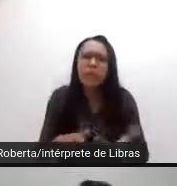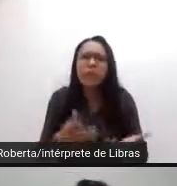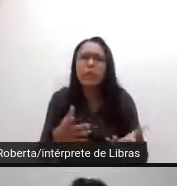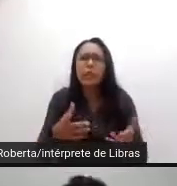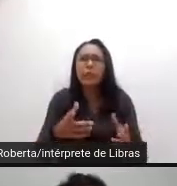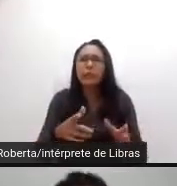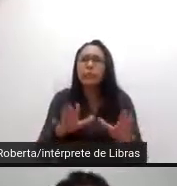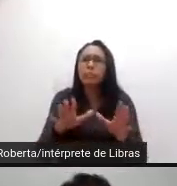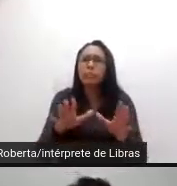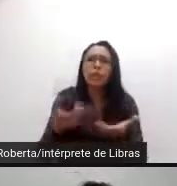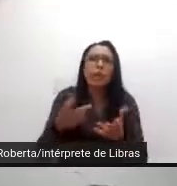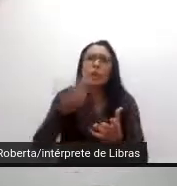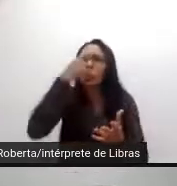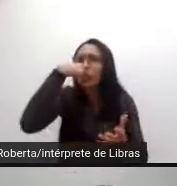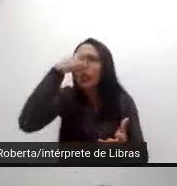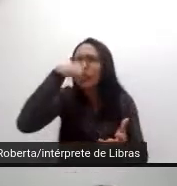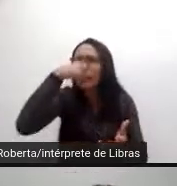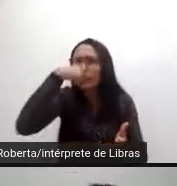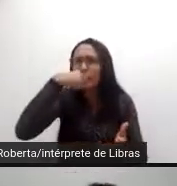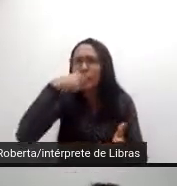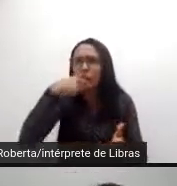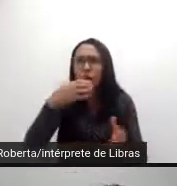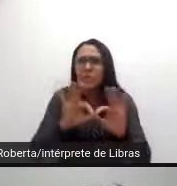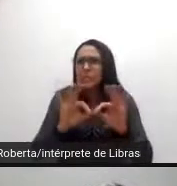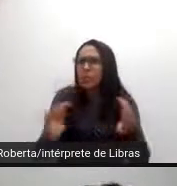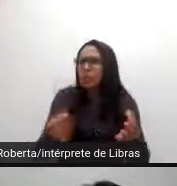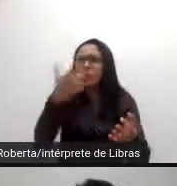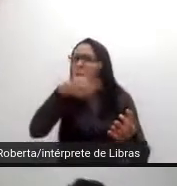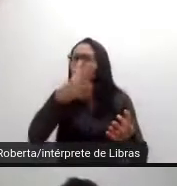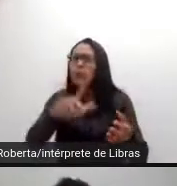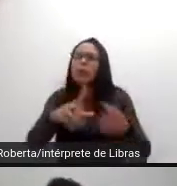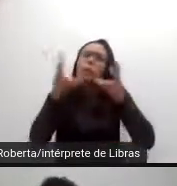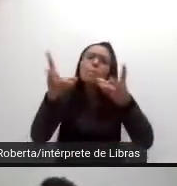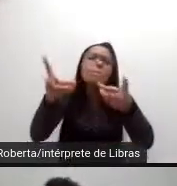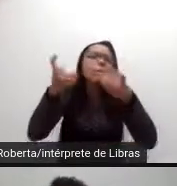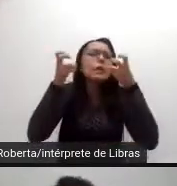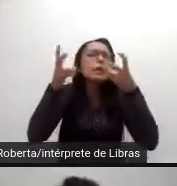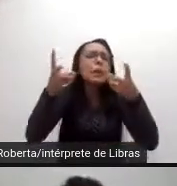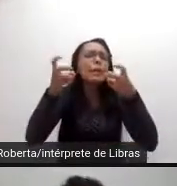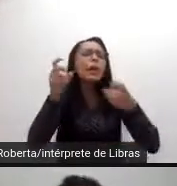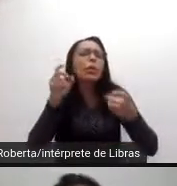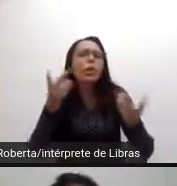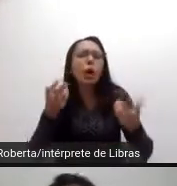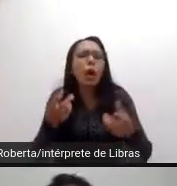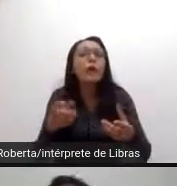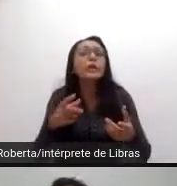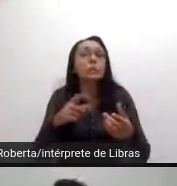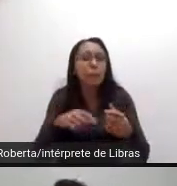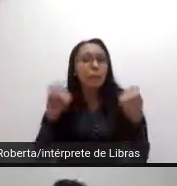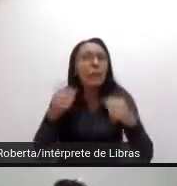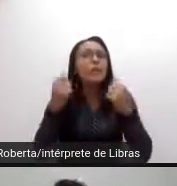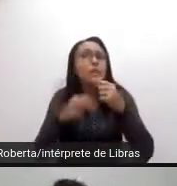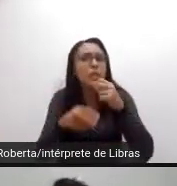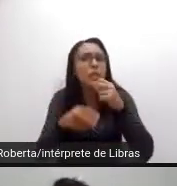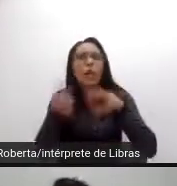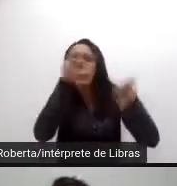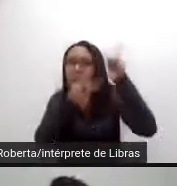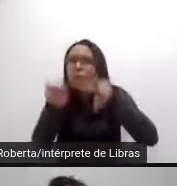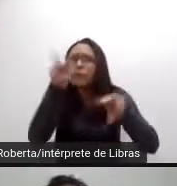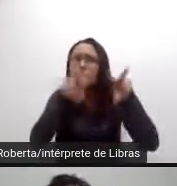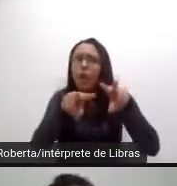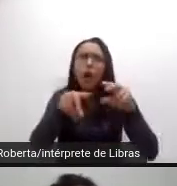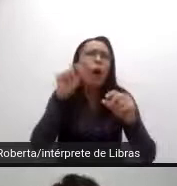nas gripes comuns. Então, eles perceberam que, olha, a gente precisa ver realmente o que é que está acontecendo,